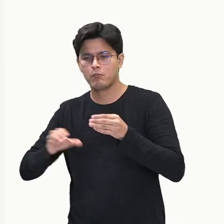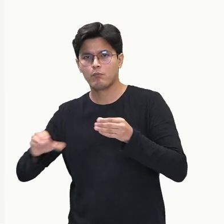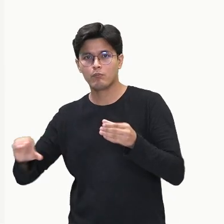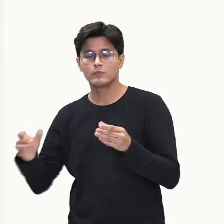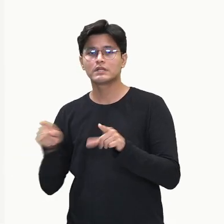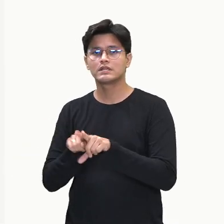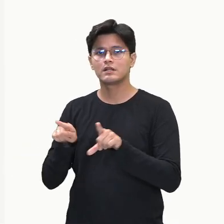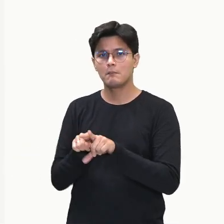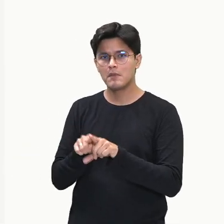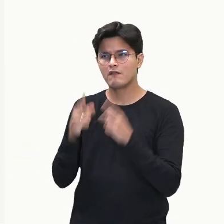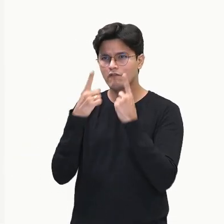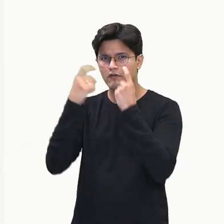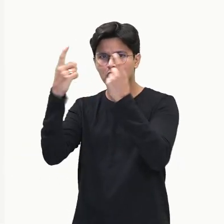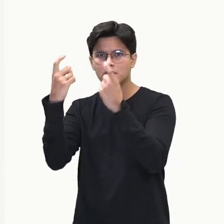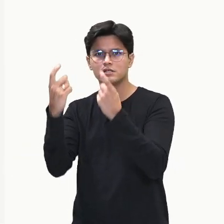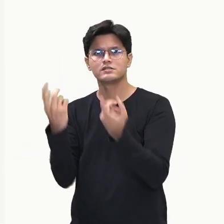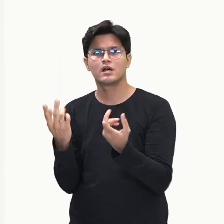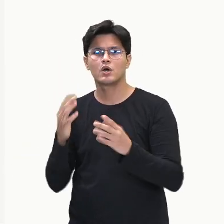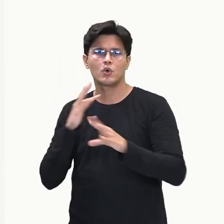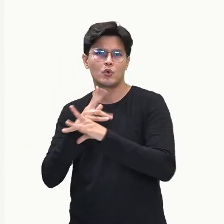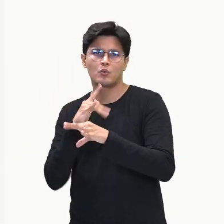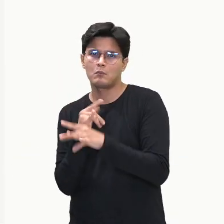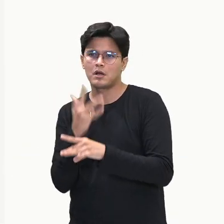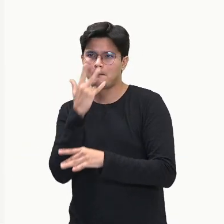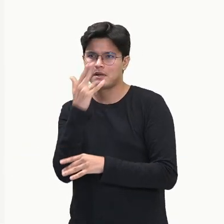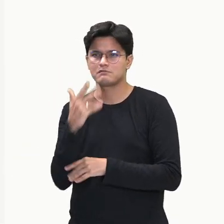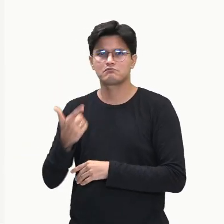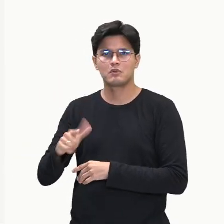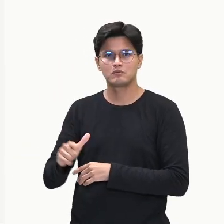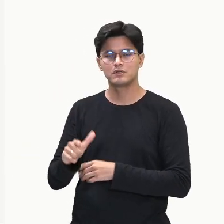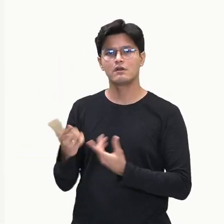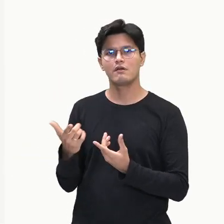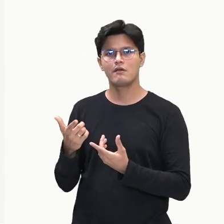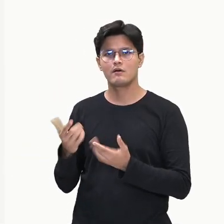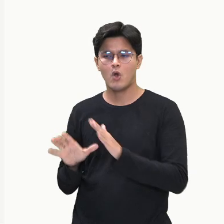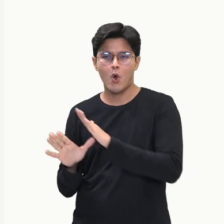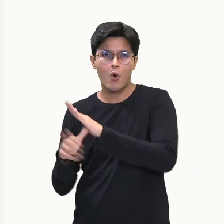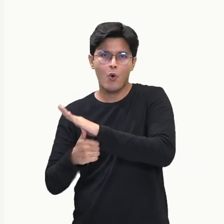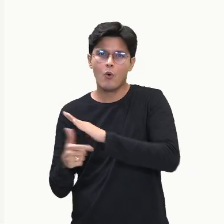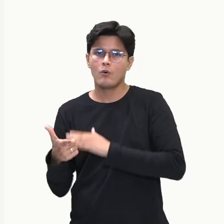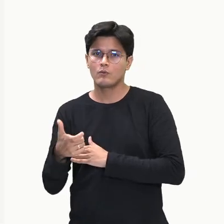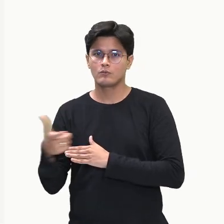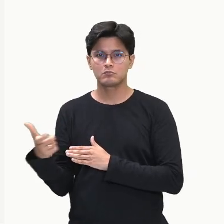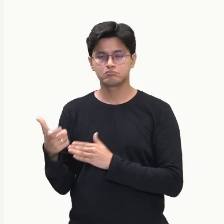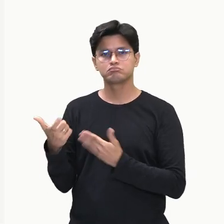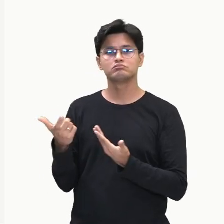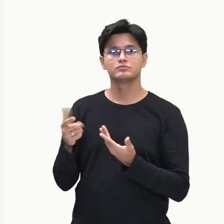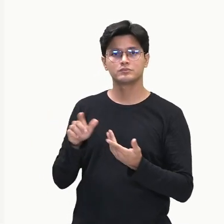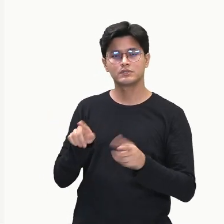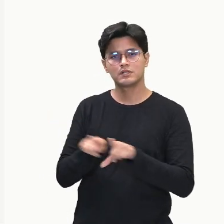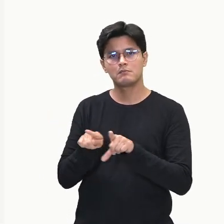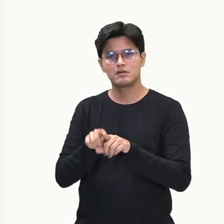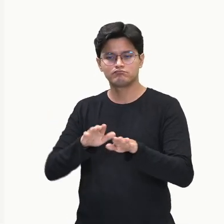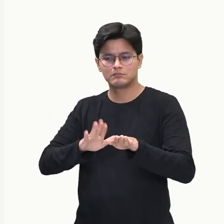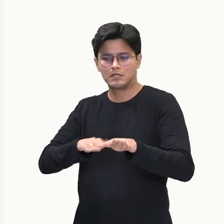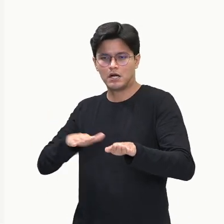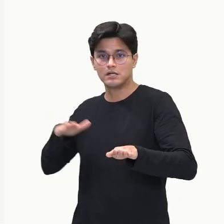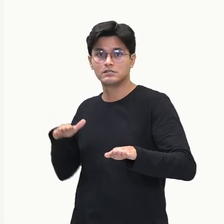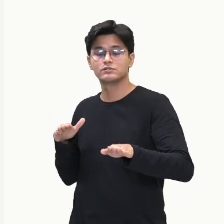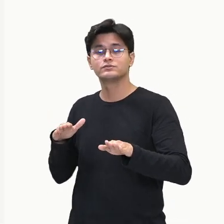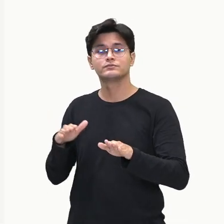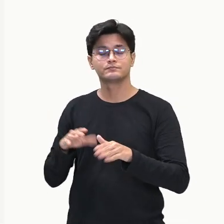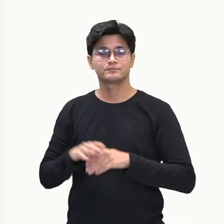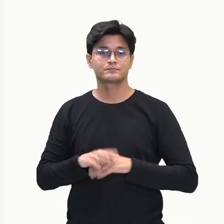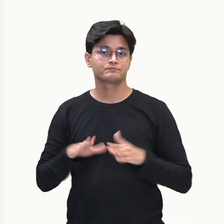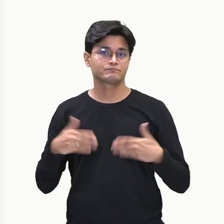urbana, não há problema ali de assaltos, não é isso? De trânsito descontrolado e outros. E